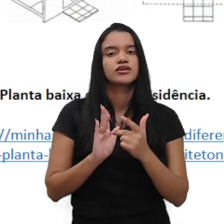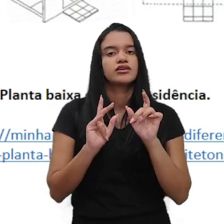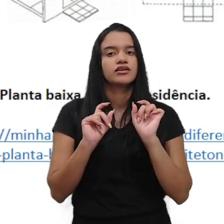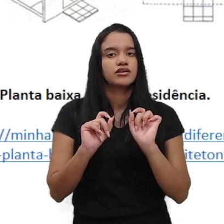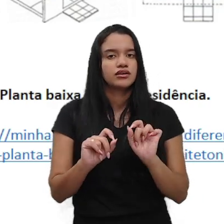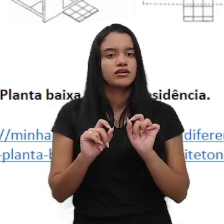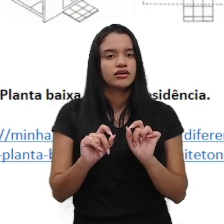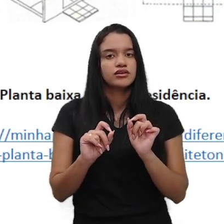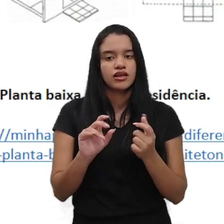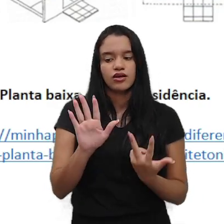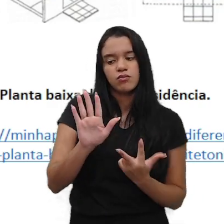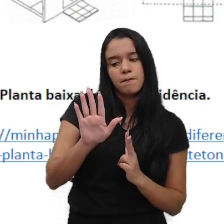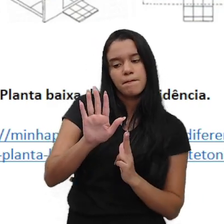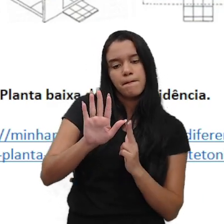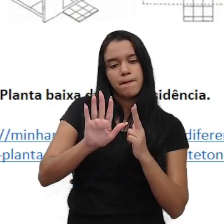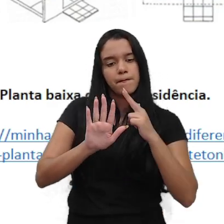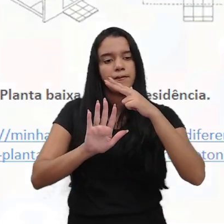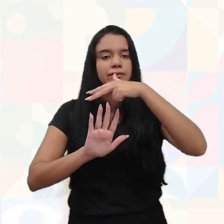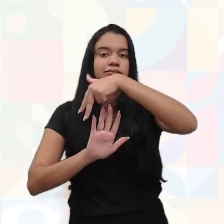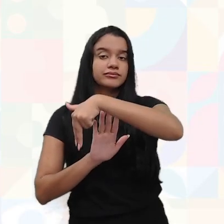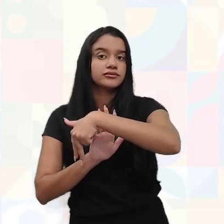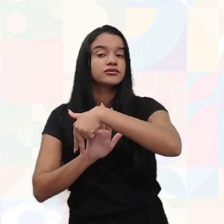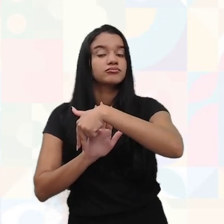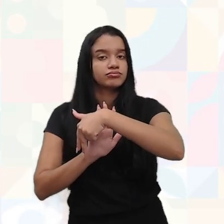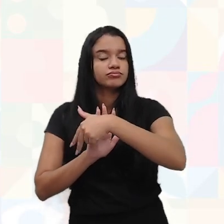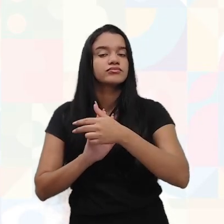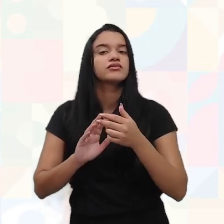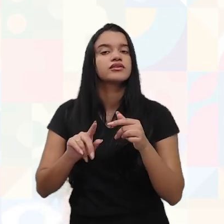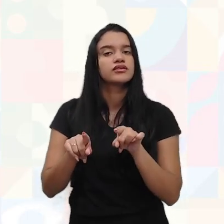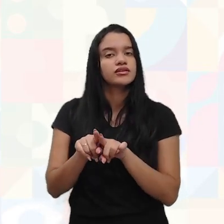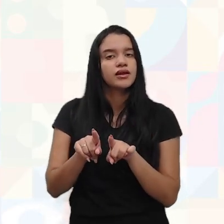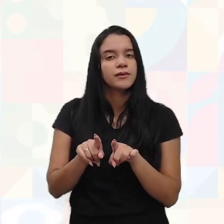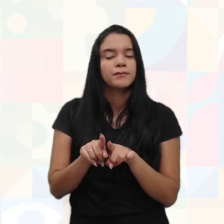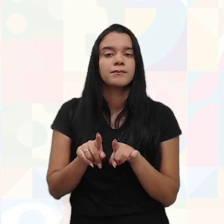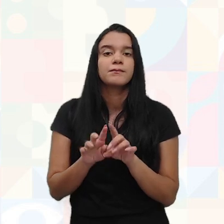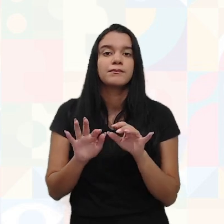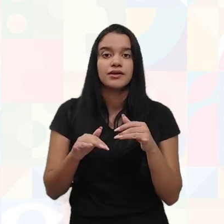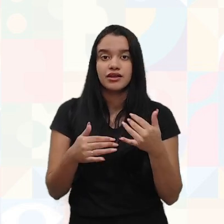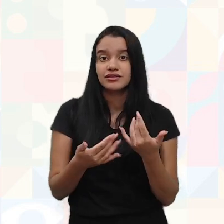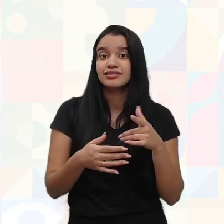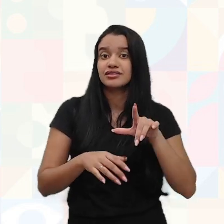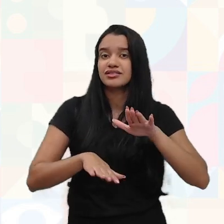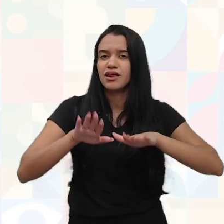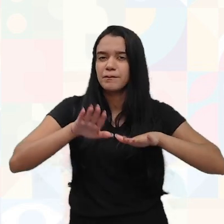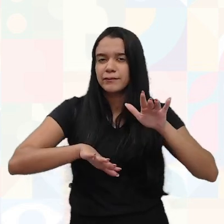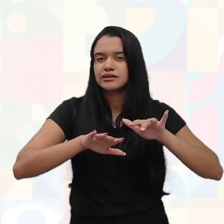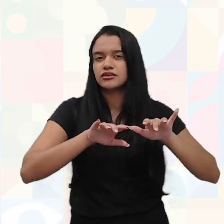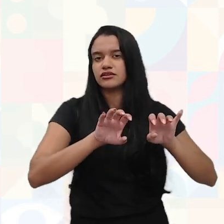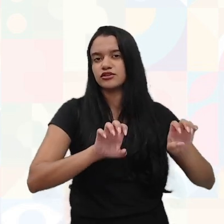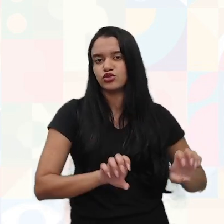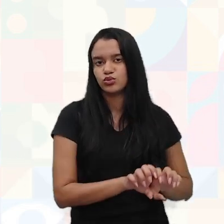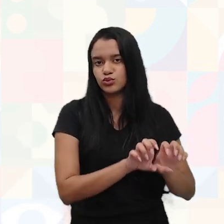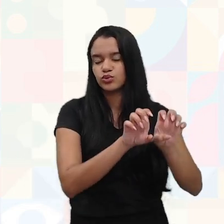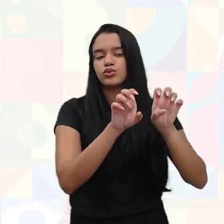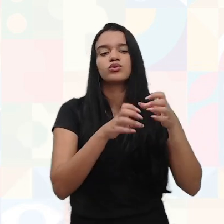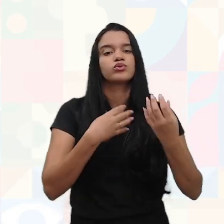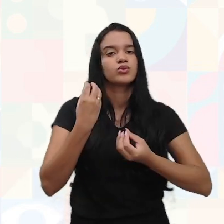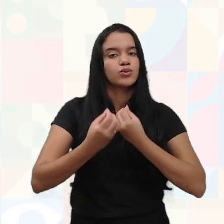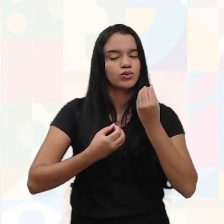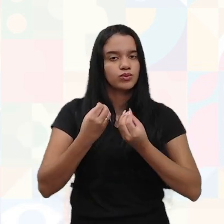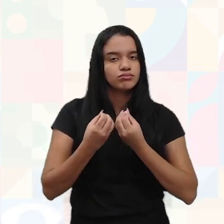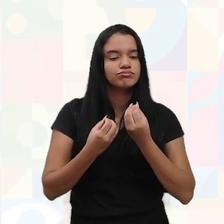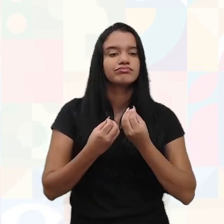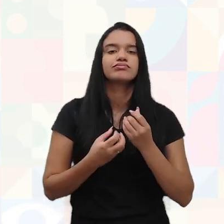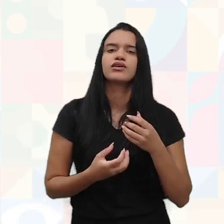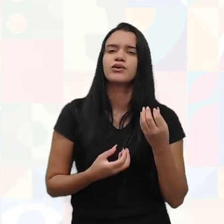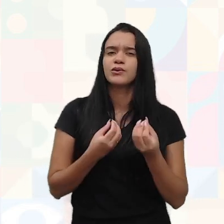corte horizontal, né, a 1,5 m a partir do piso da edificação. Então você tem um esquema ali de como seria esse corte.